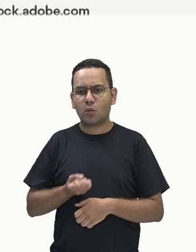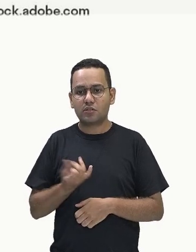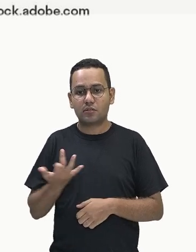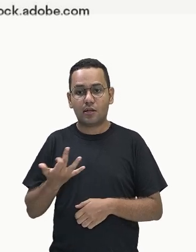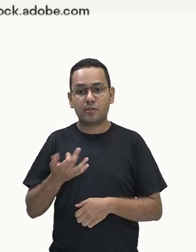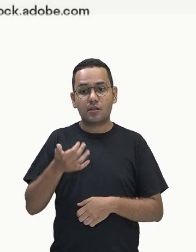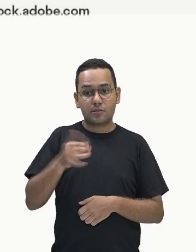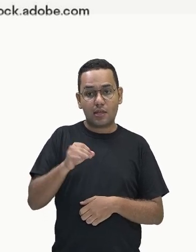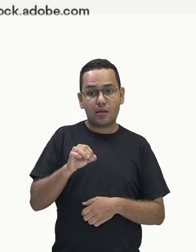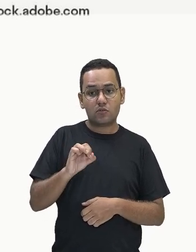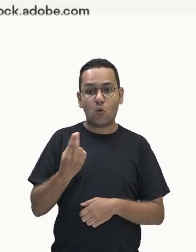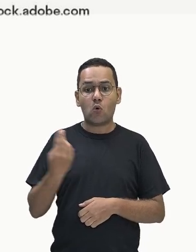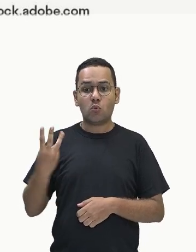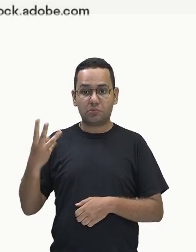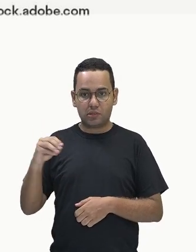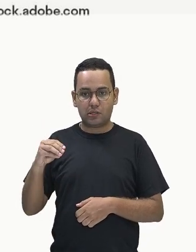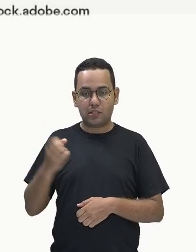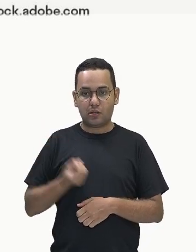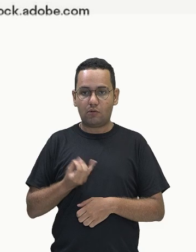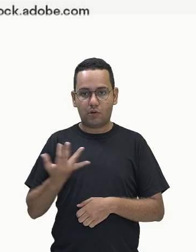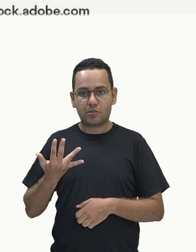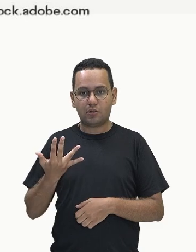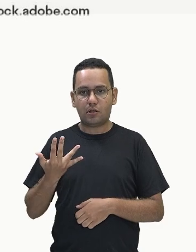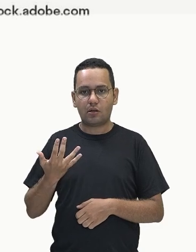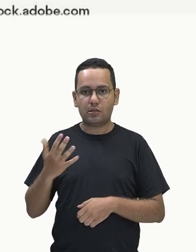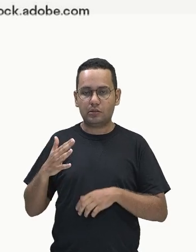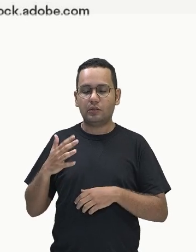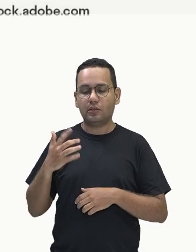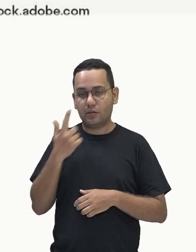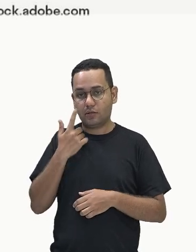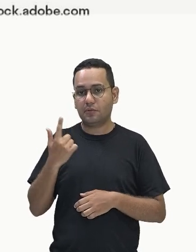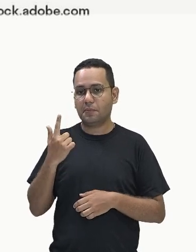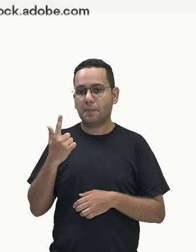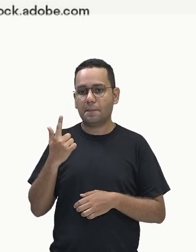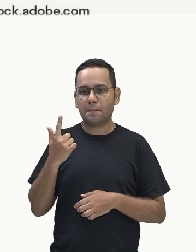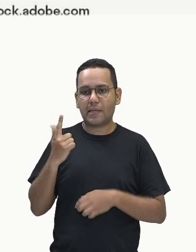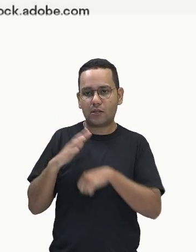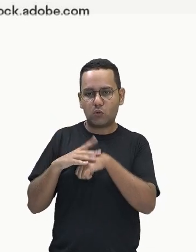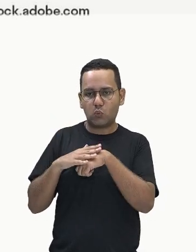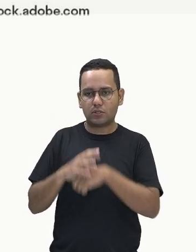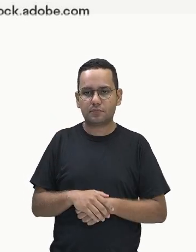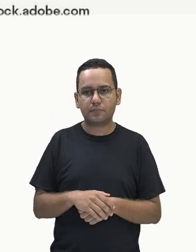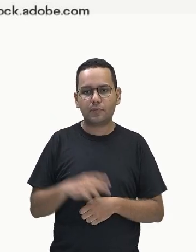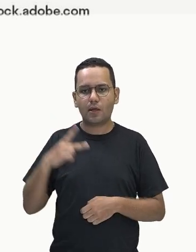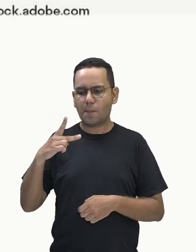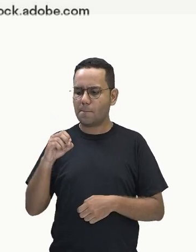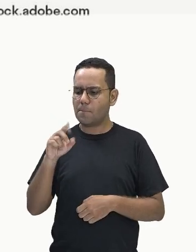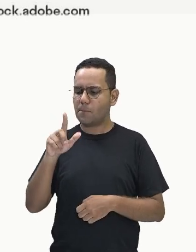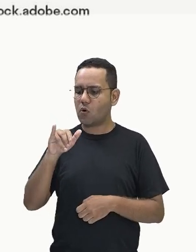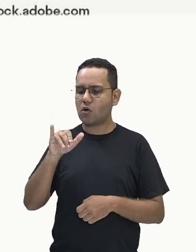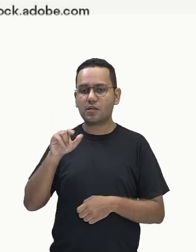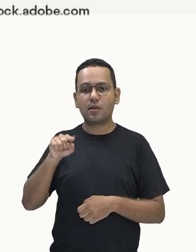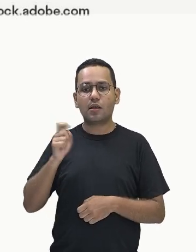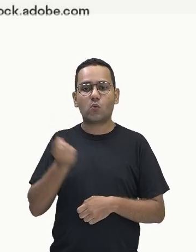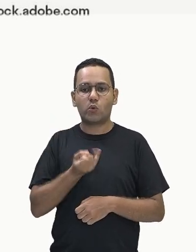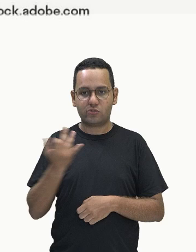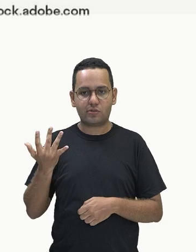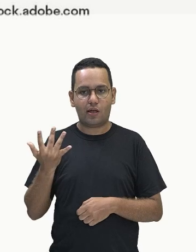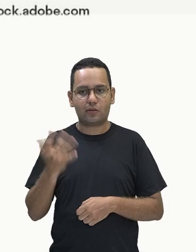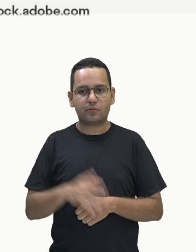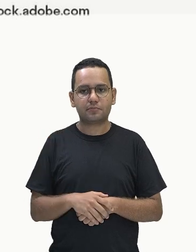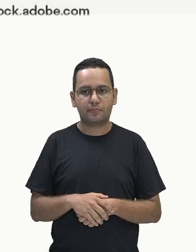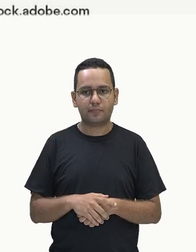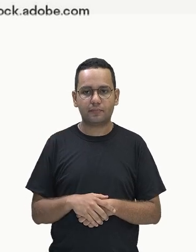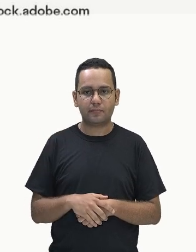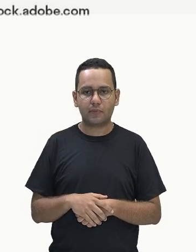30 quando se trata da síndrome do ovário policístico. Poli significa muito. Então essa palavra quer dizer que